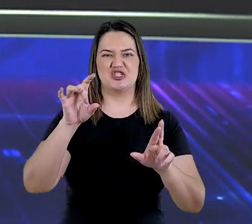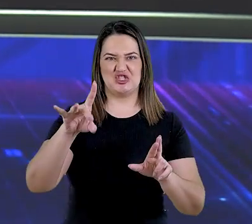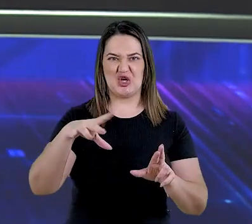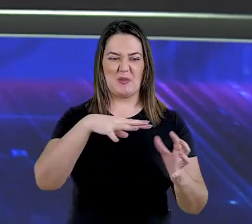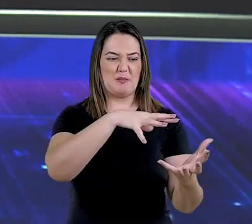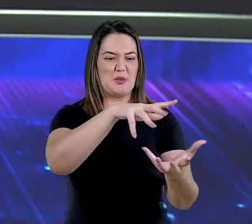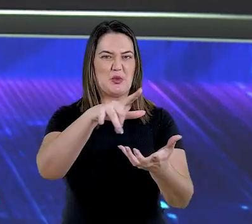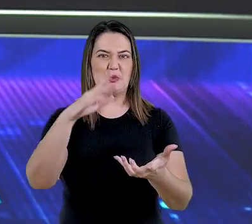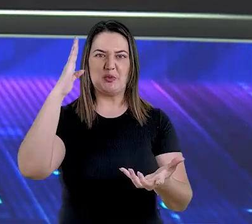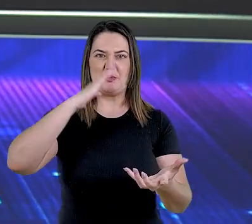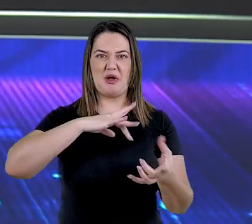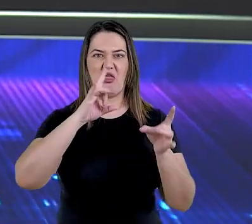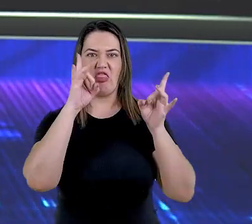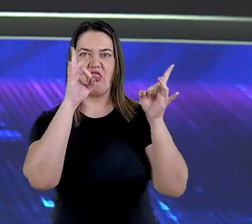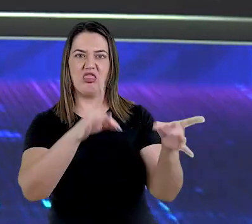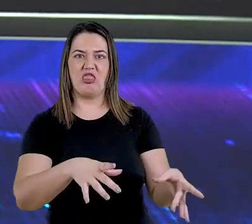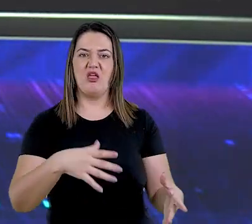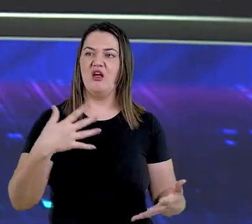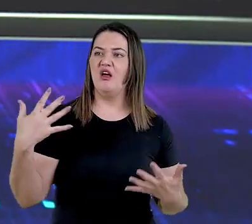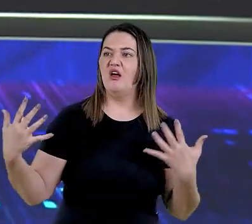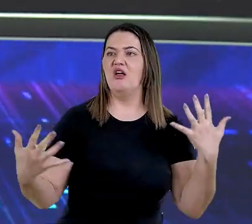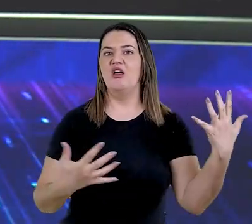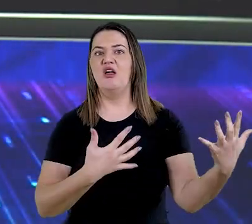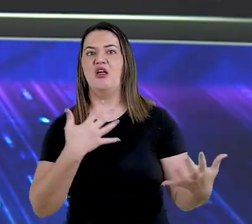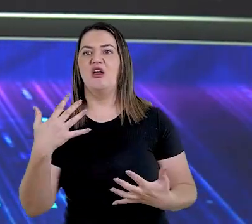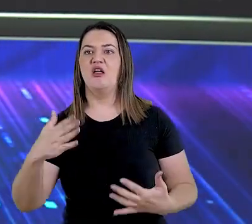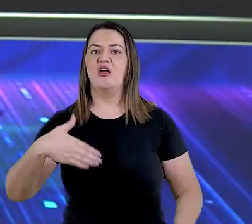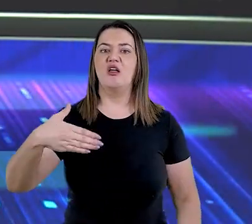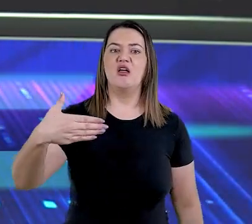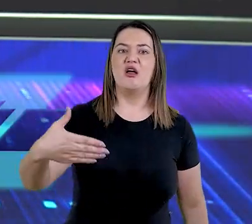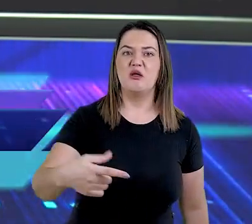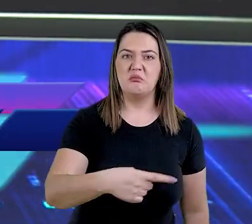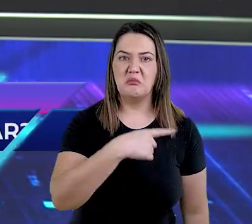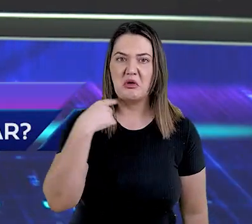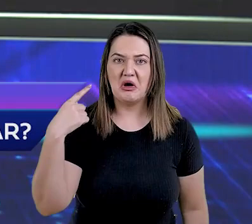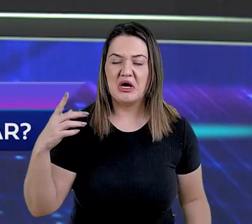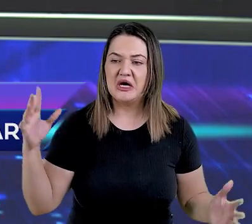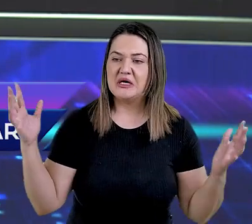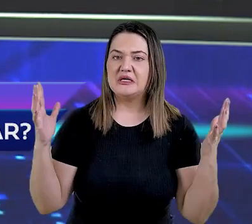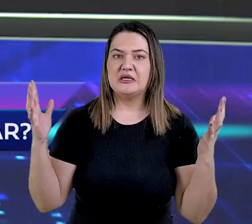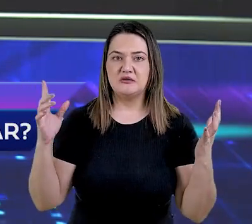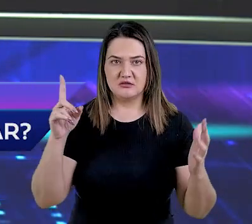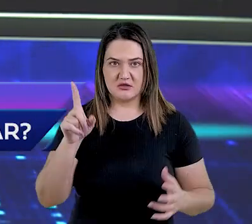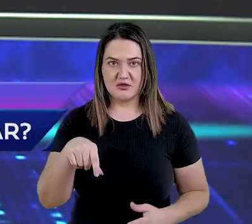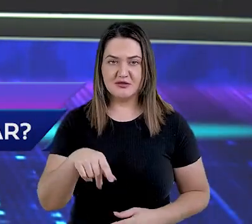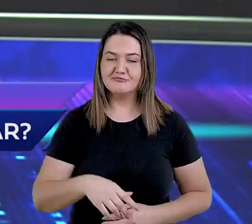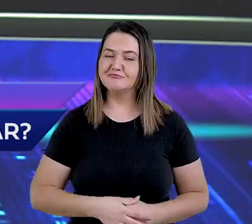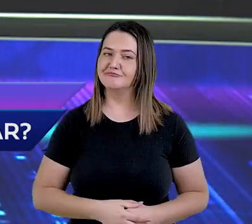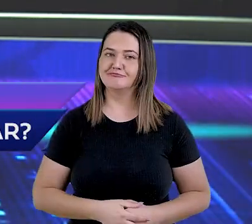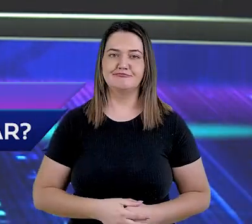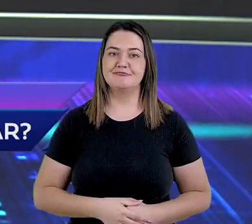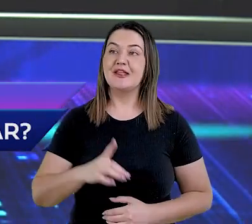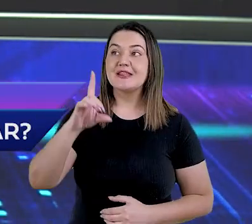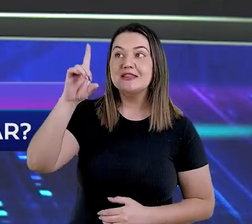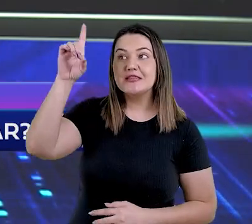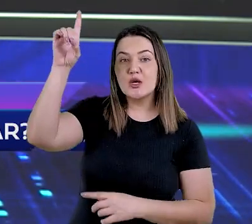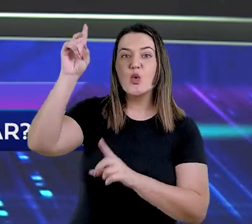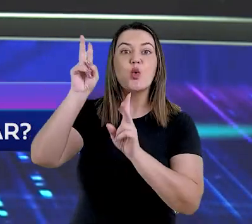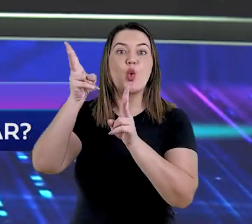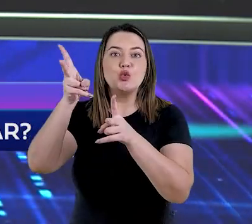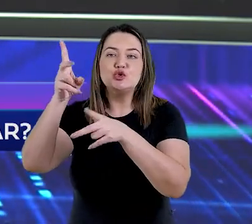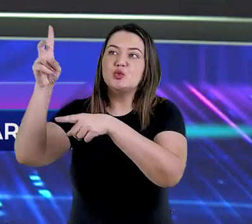nesse mundo abandonados à nossa própria sorte, indo para a destruição e abandonados de Deus. Não, Deus